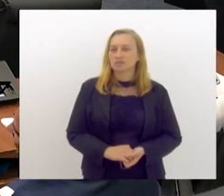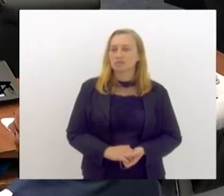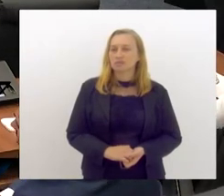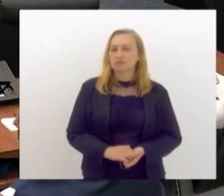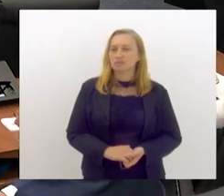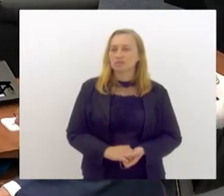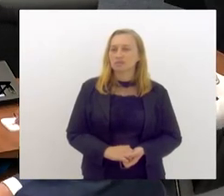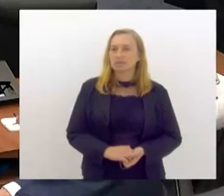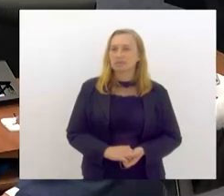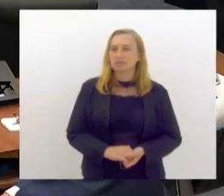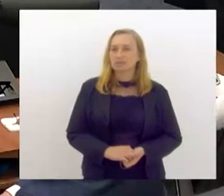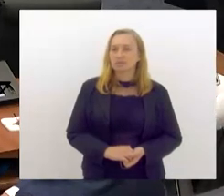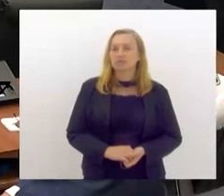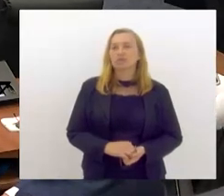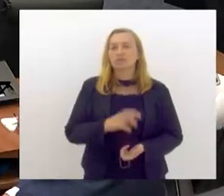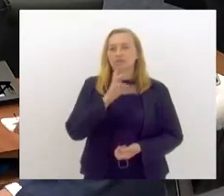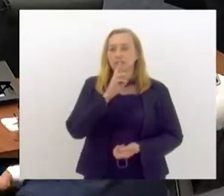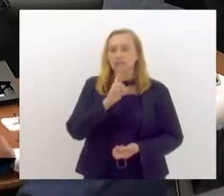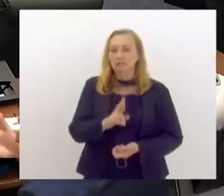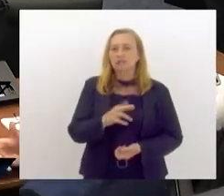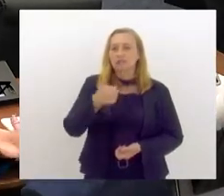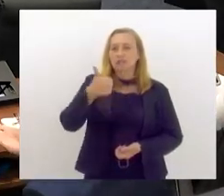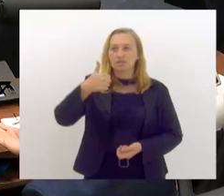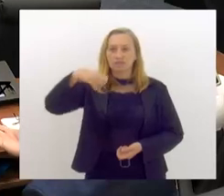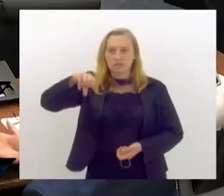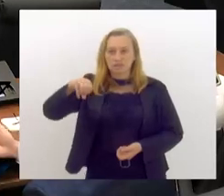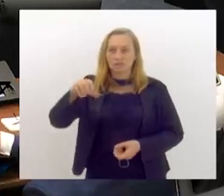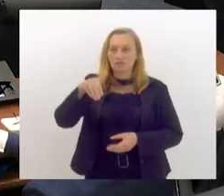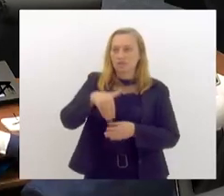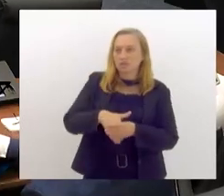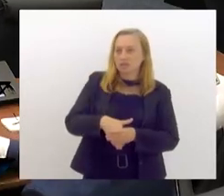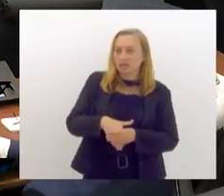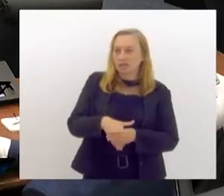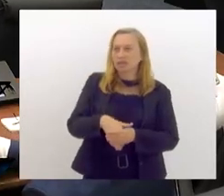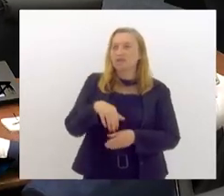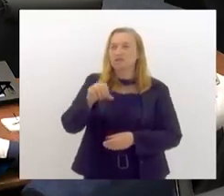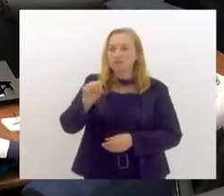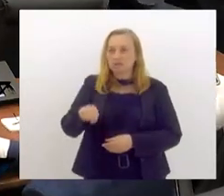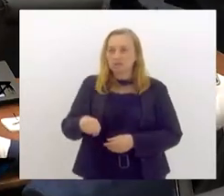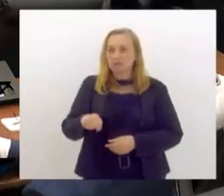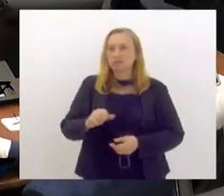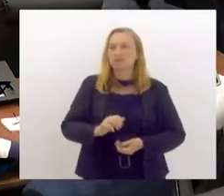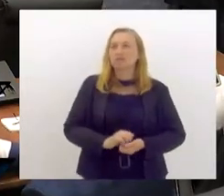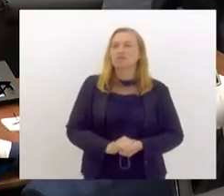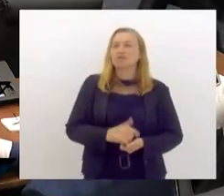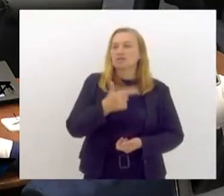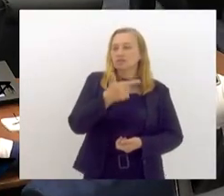Presente, somos o resultado. 19 votaram sim,